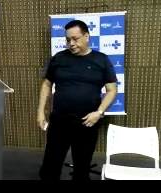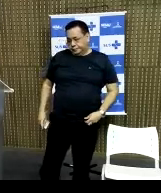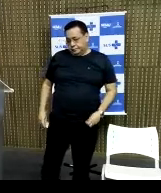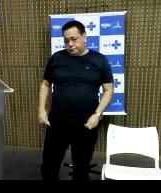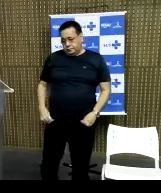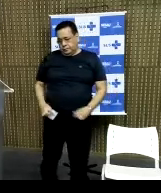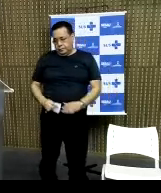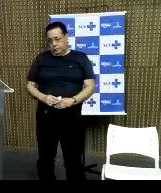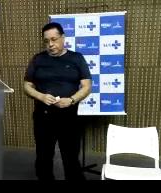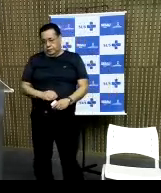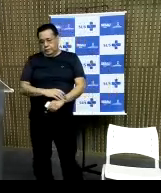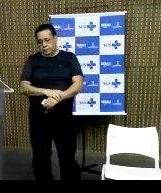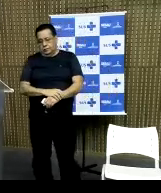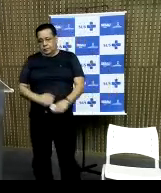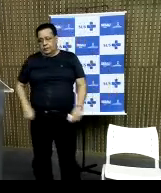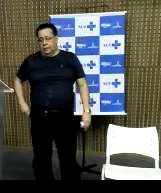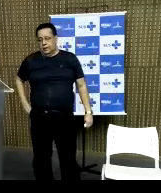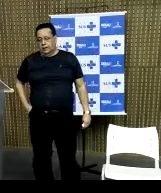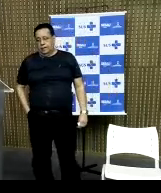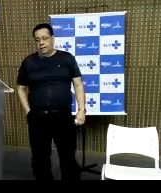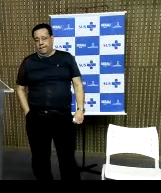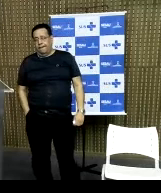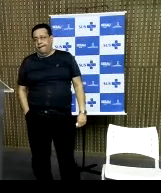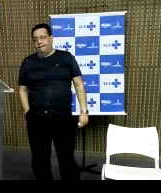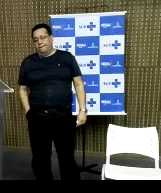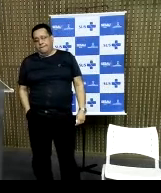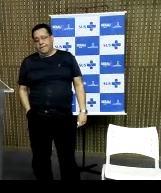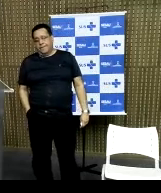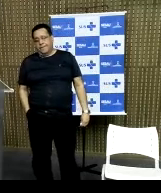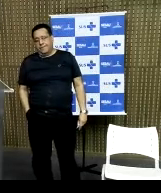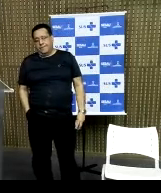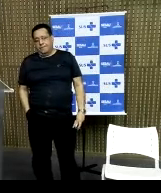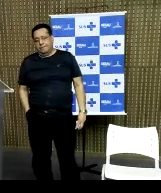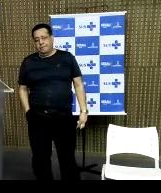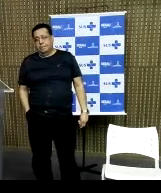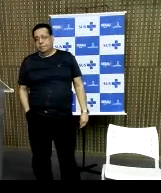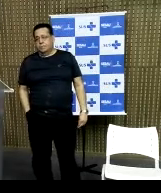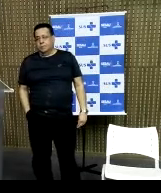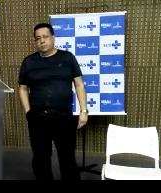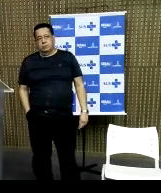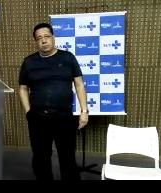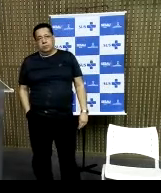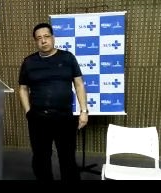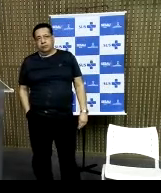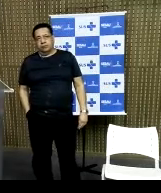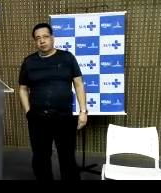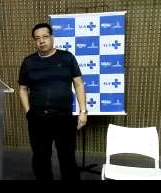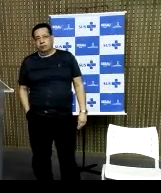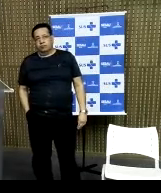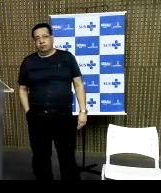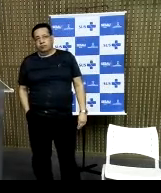dos odontólogos. A consulta do puerpério também precisa melhorar, porque deu uma